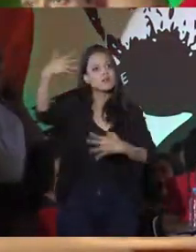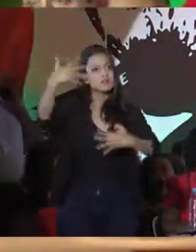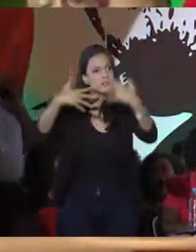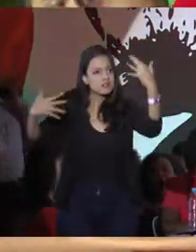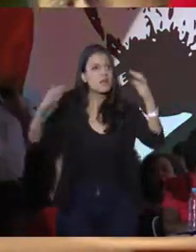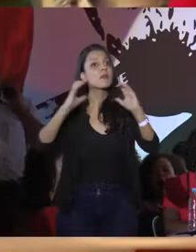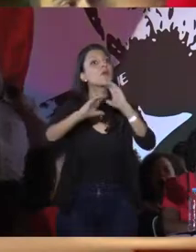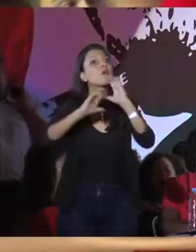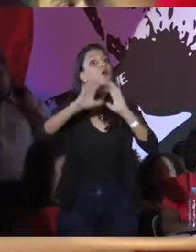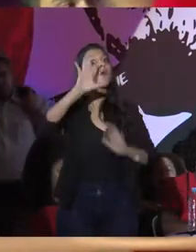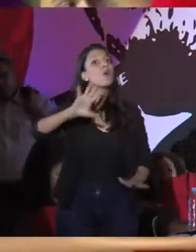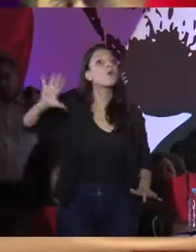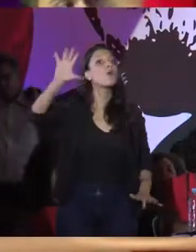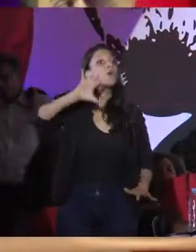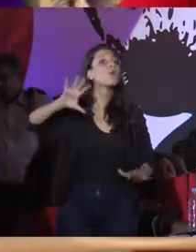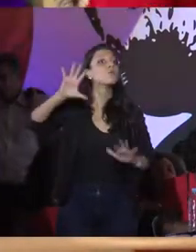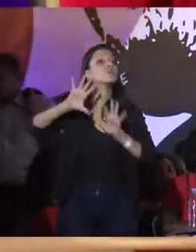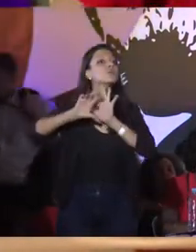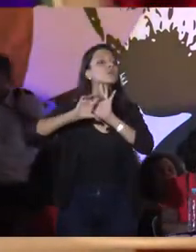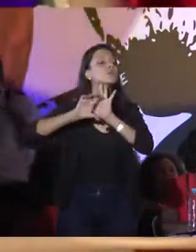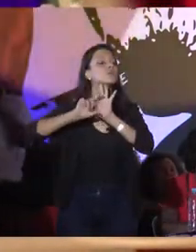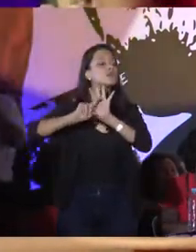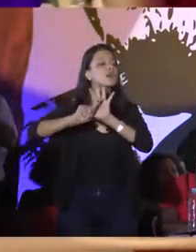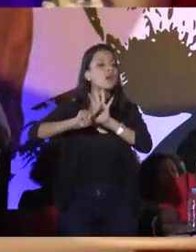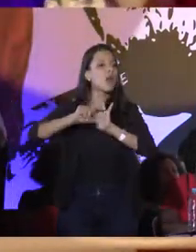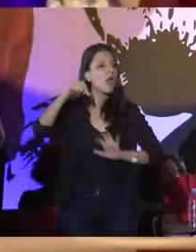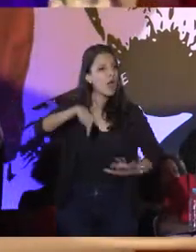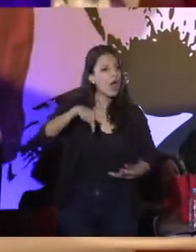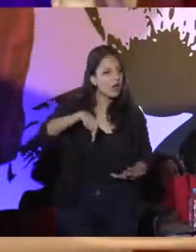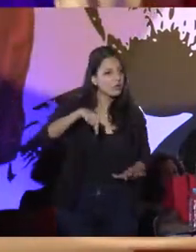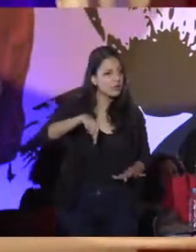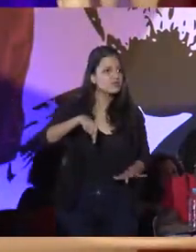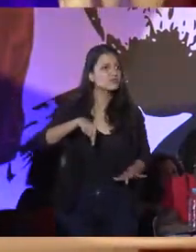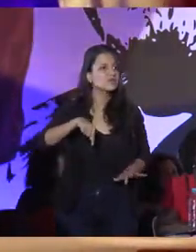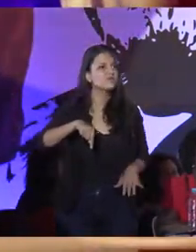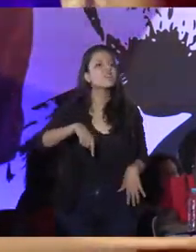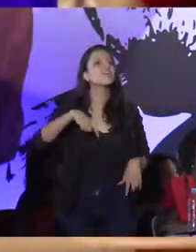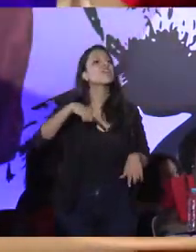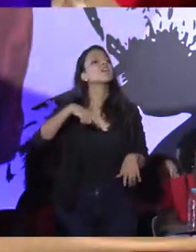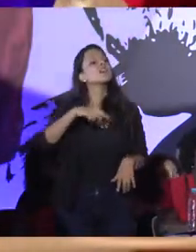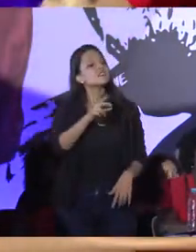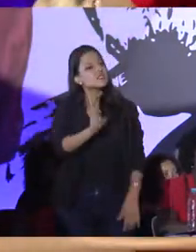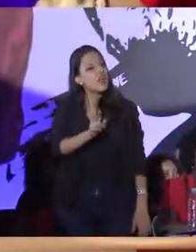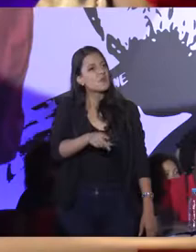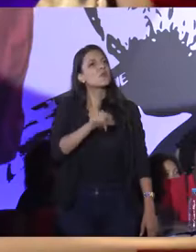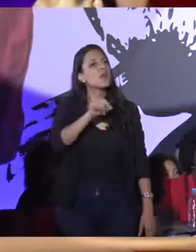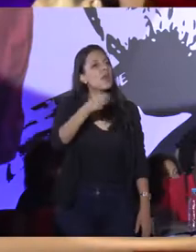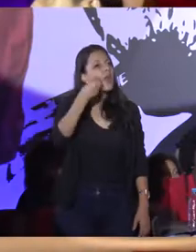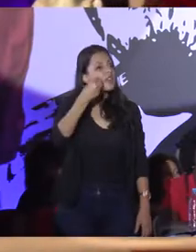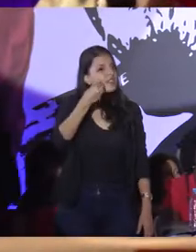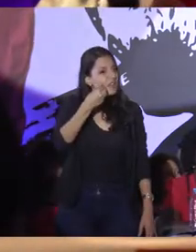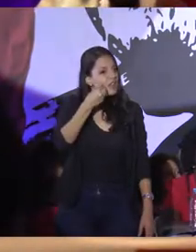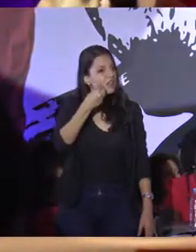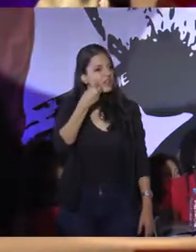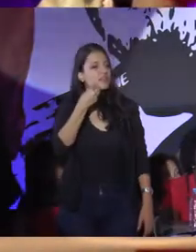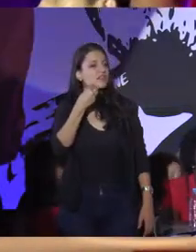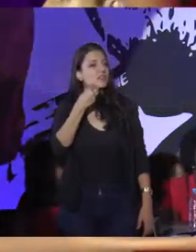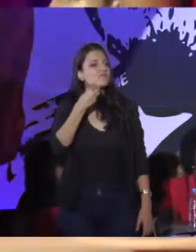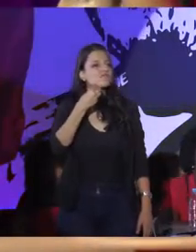de comunicação da mídia comercial no nosso país não faz outra coisa a não tentar